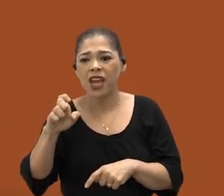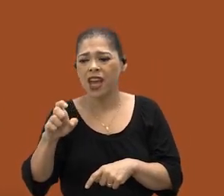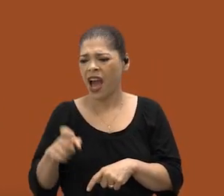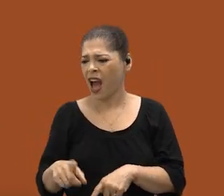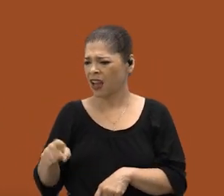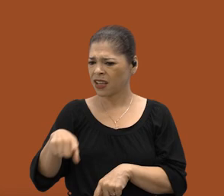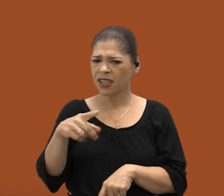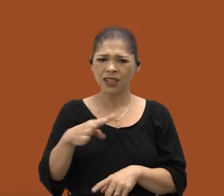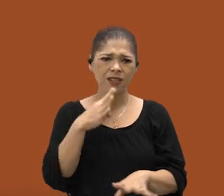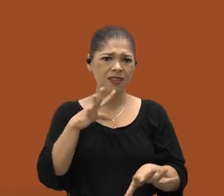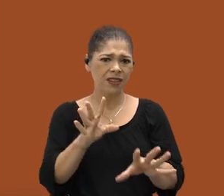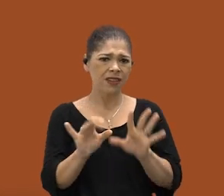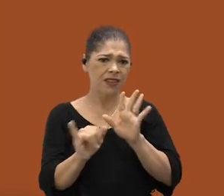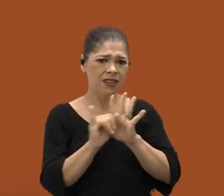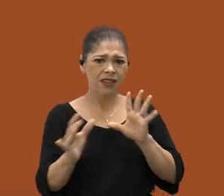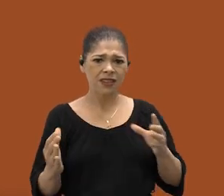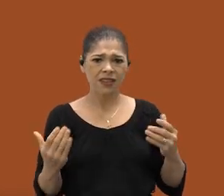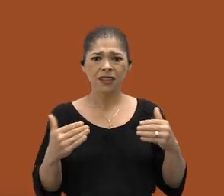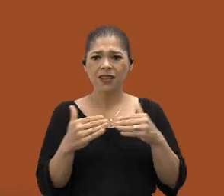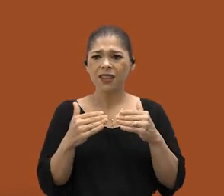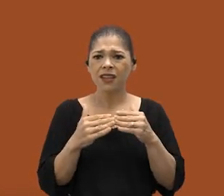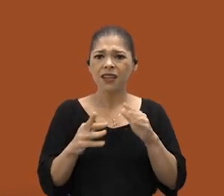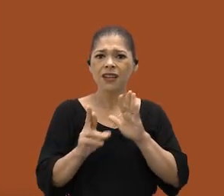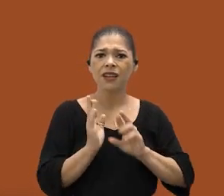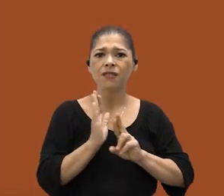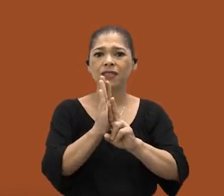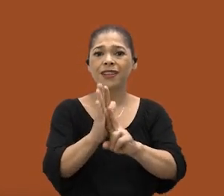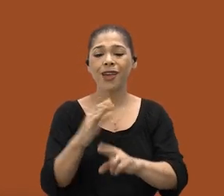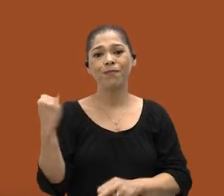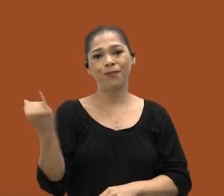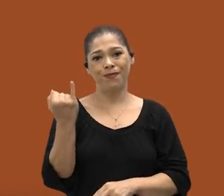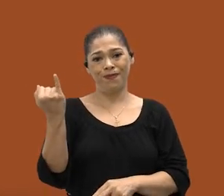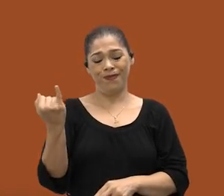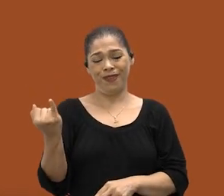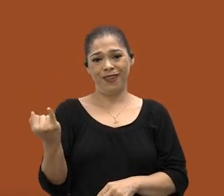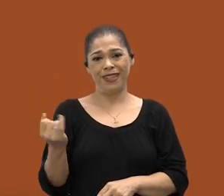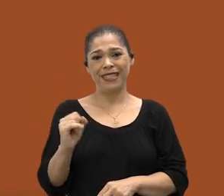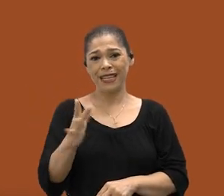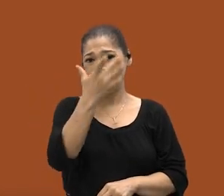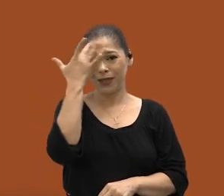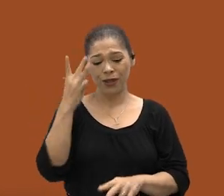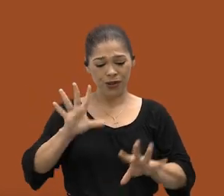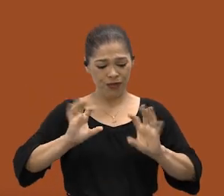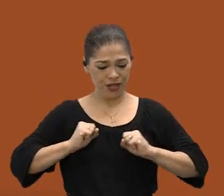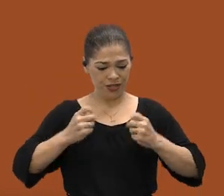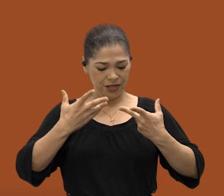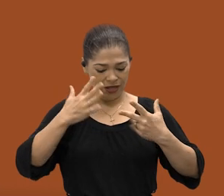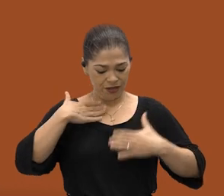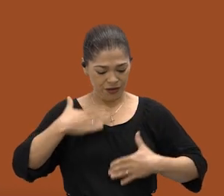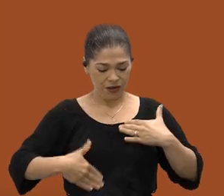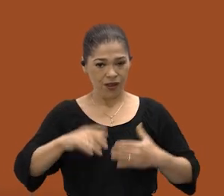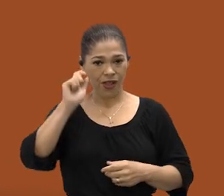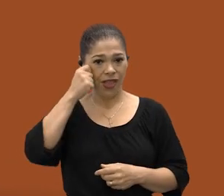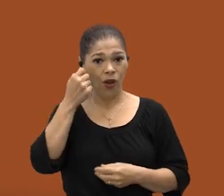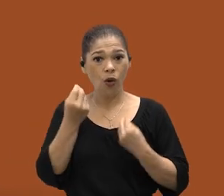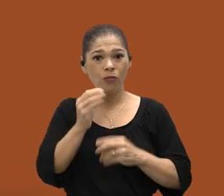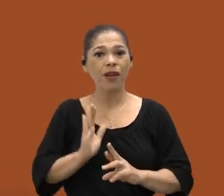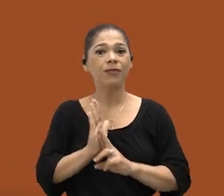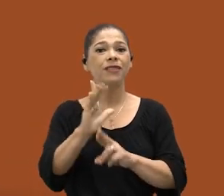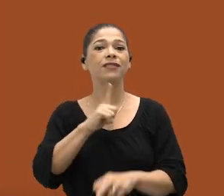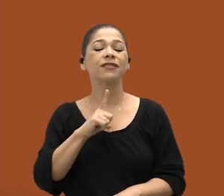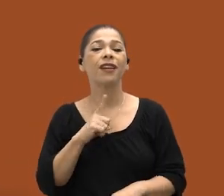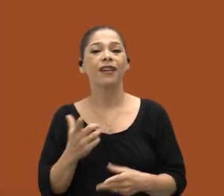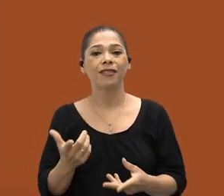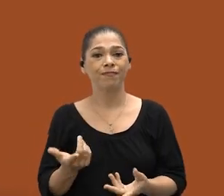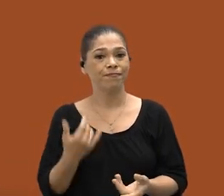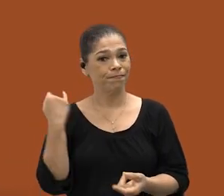aqui é considerado negro alguém se identifica o que representa atividade é importante se a pessoa não se reconhece como é que ela vai se sentir representada